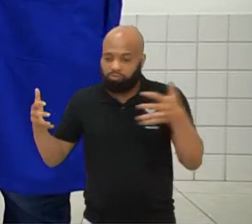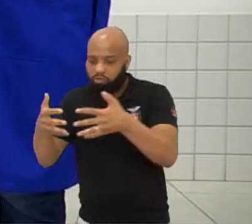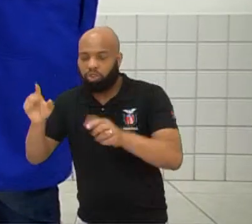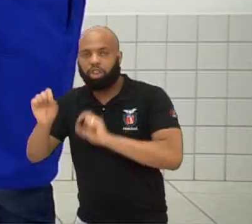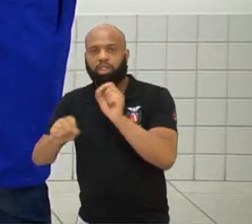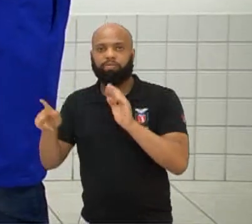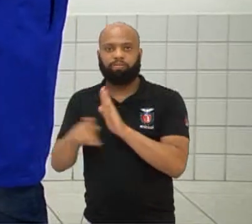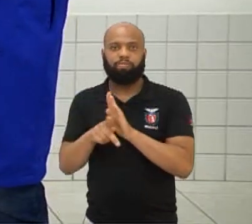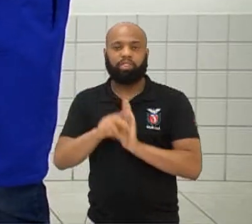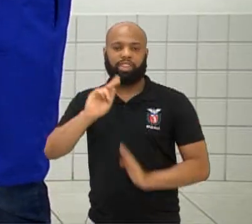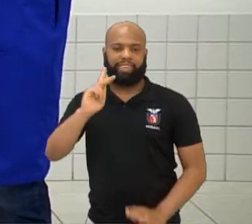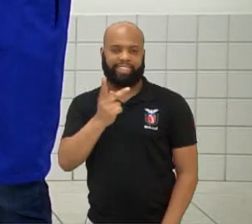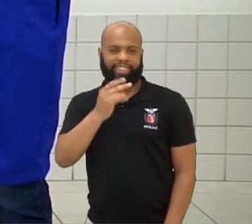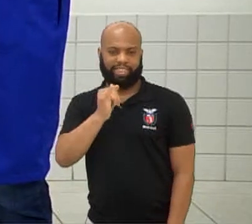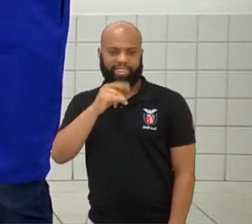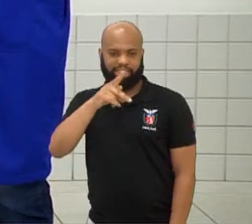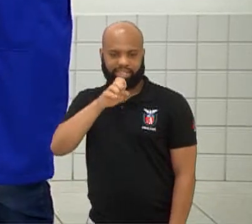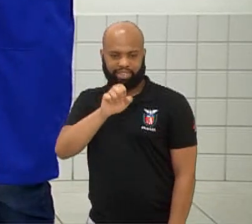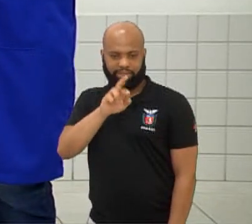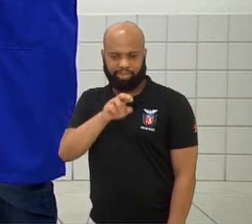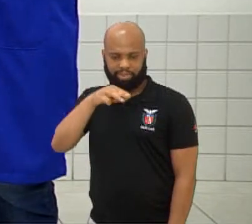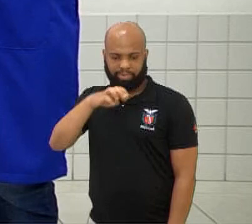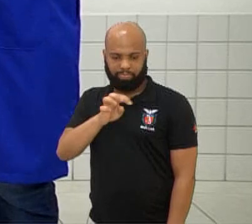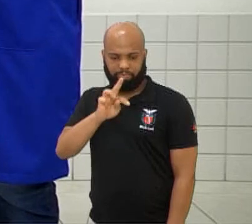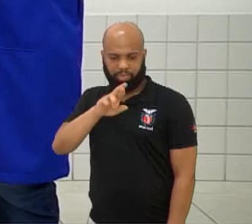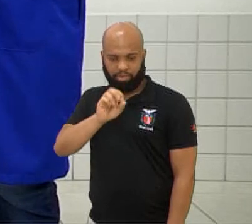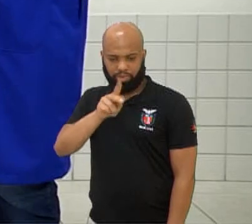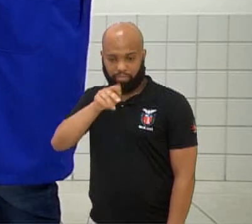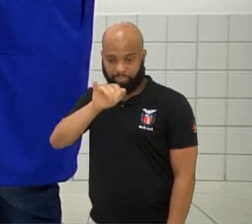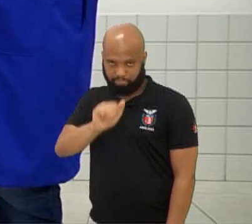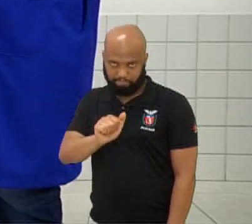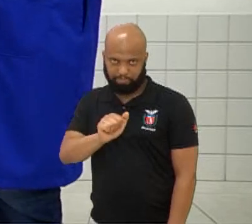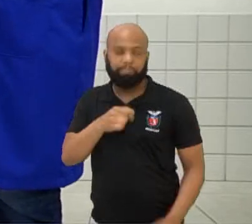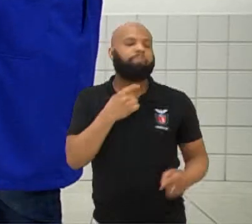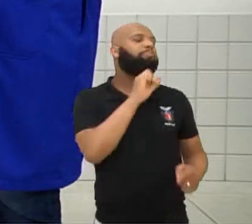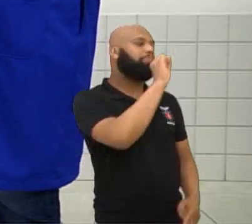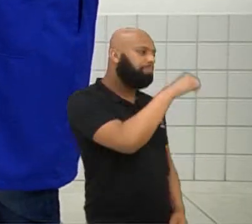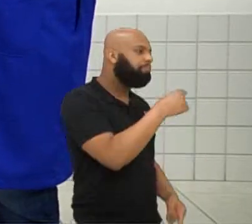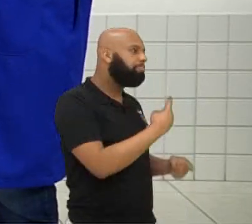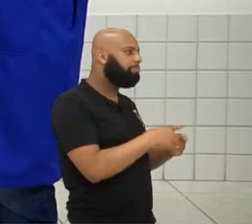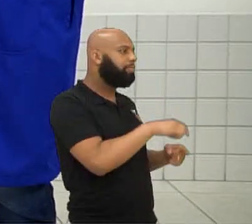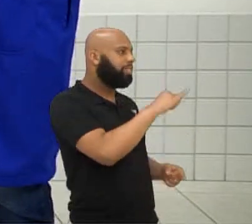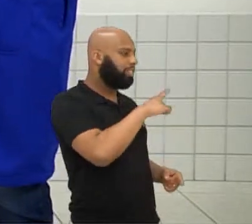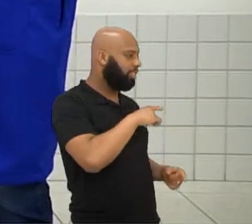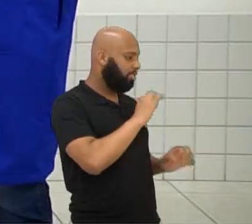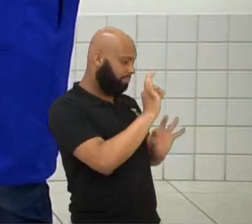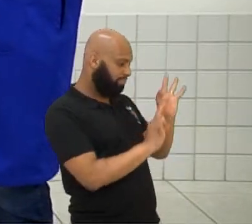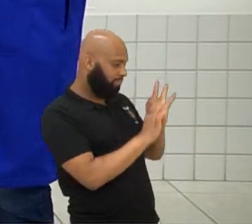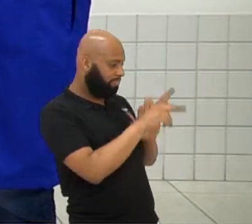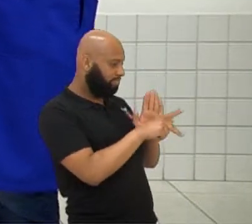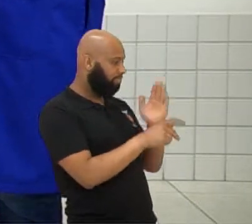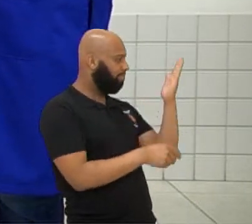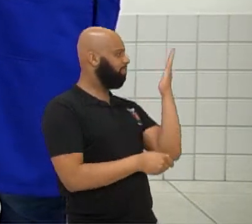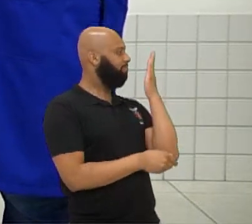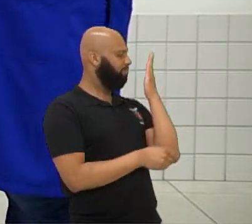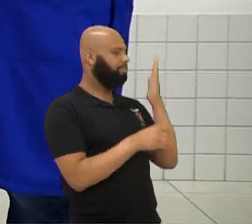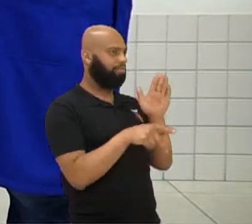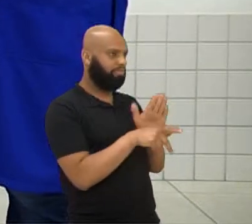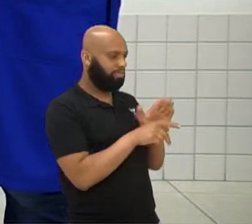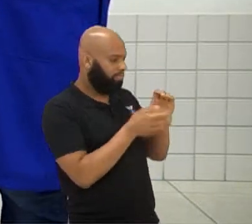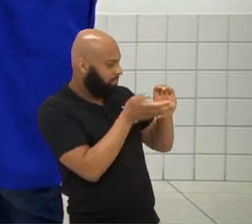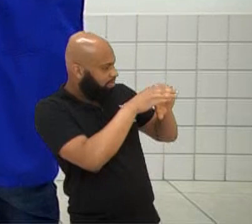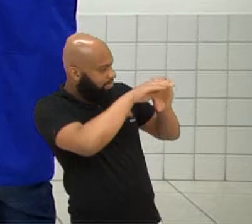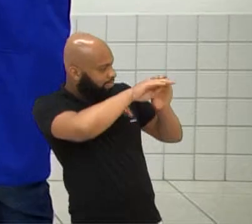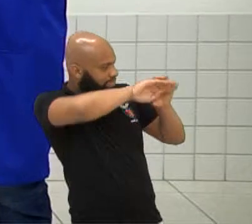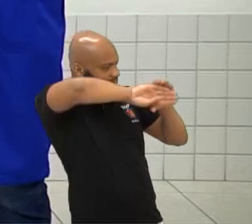Para que você consiga estar convergindo isso para um ponto mais próximo, no caso ali, na retina, ok? Vamos à próxima tela, então?